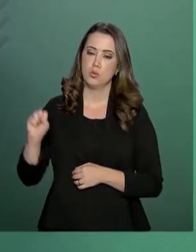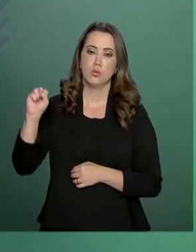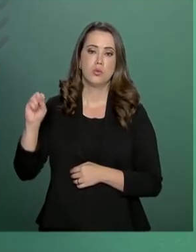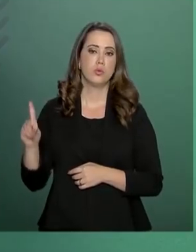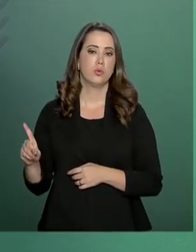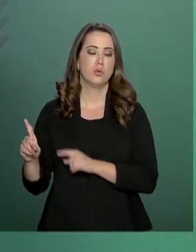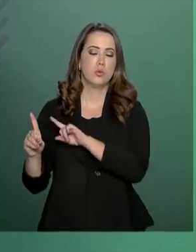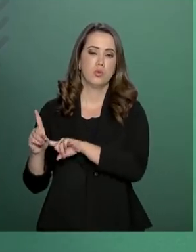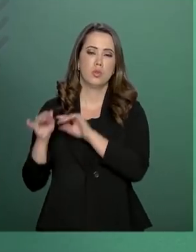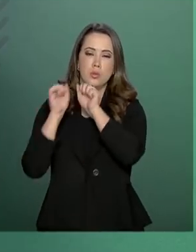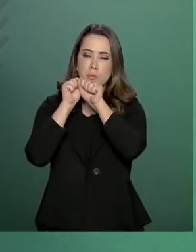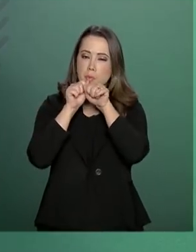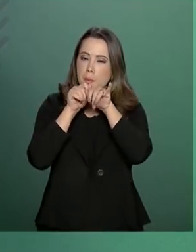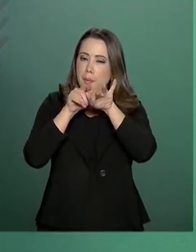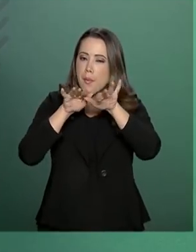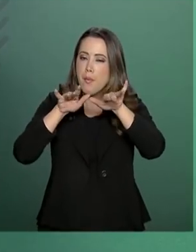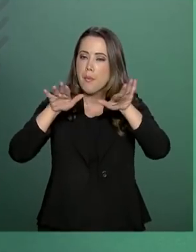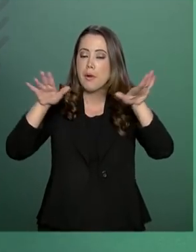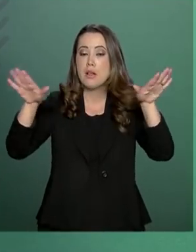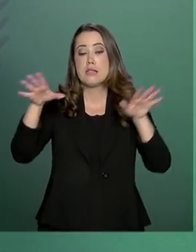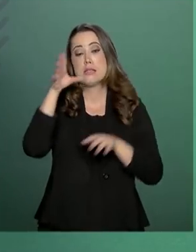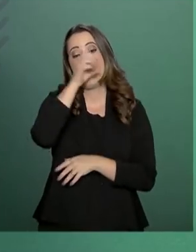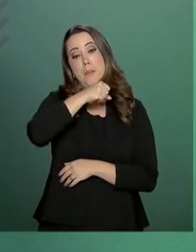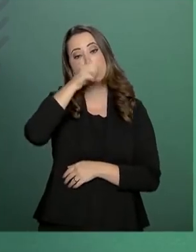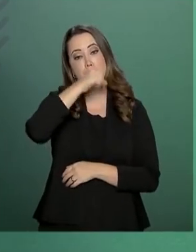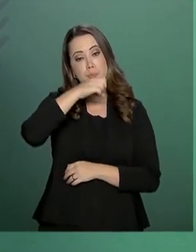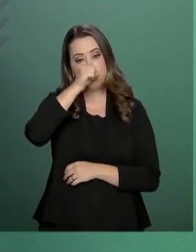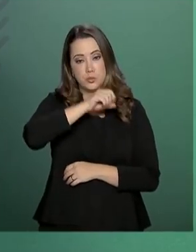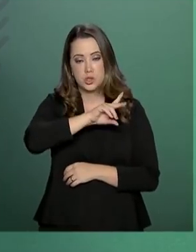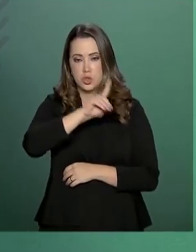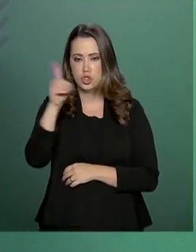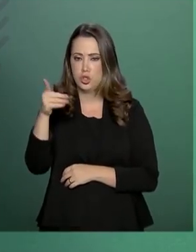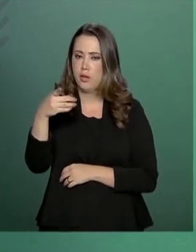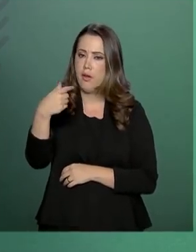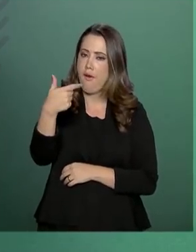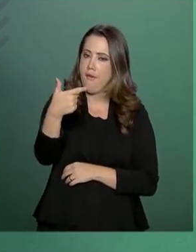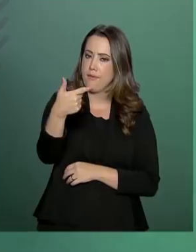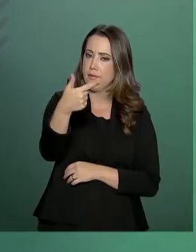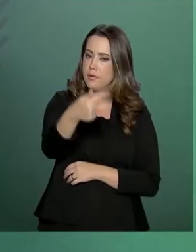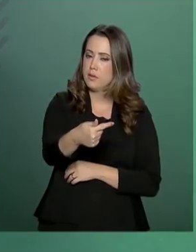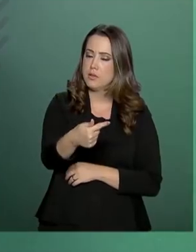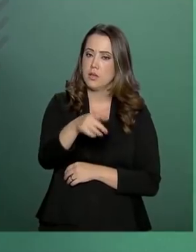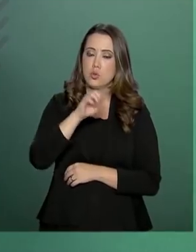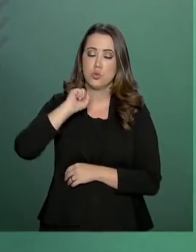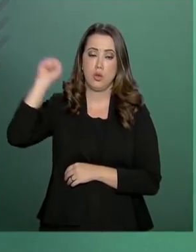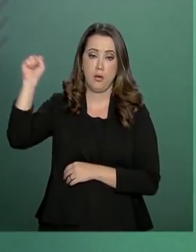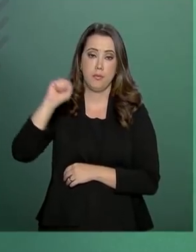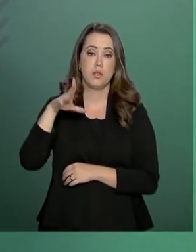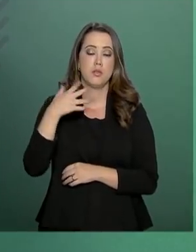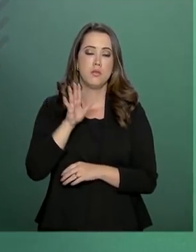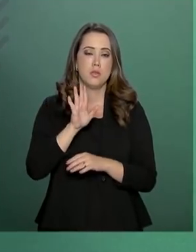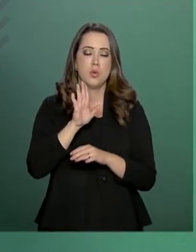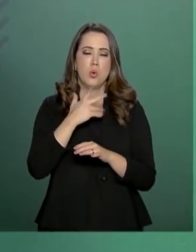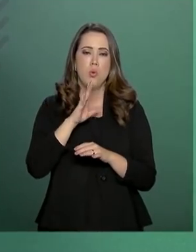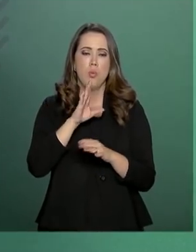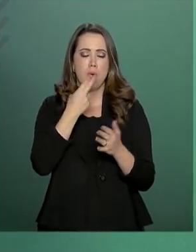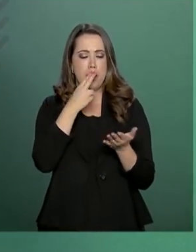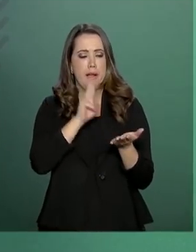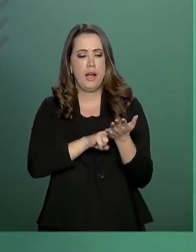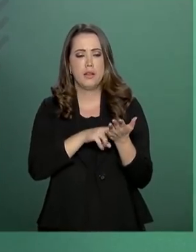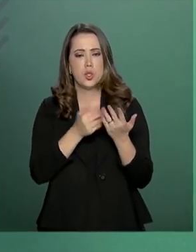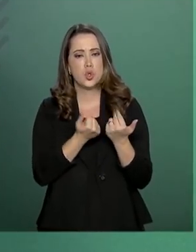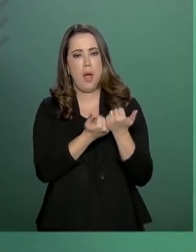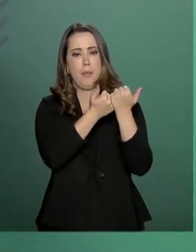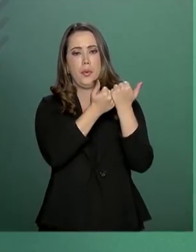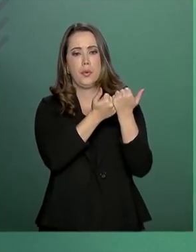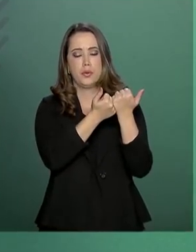divulgaram no último sábado, 27 de abril, uma carta em apoio à APEC da nova Previdência com